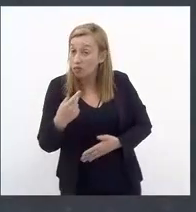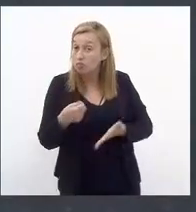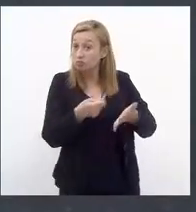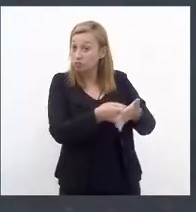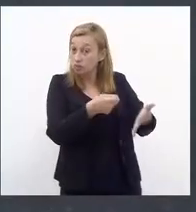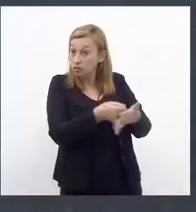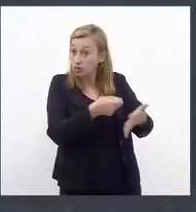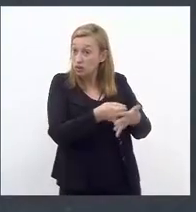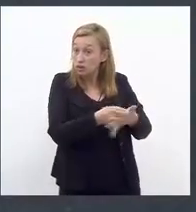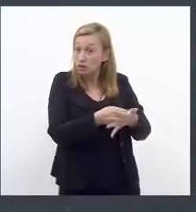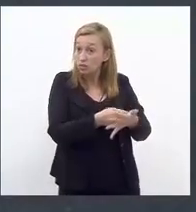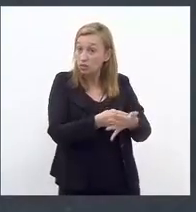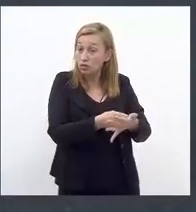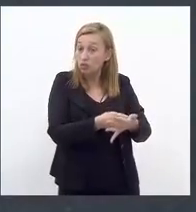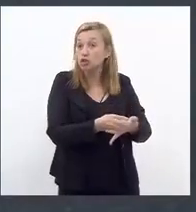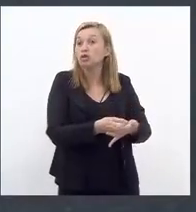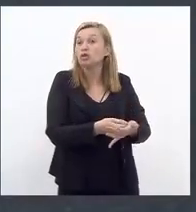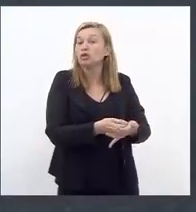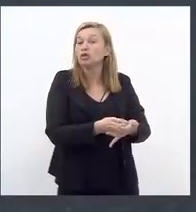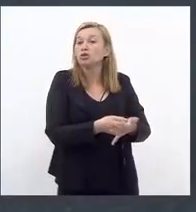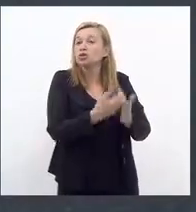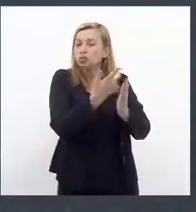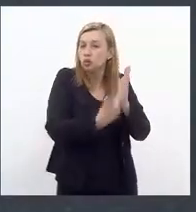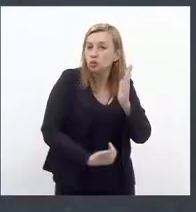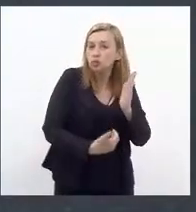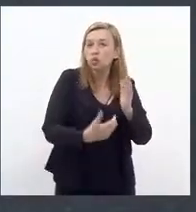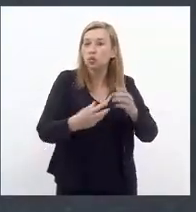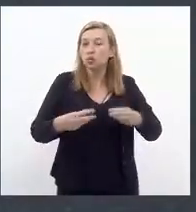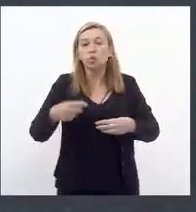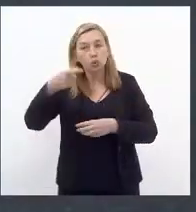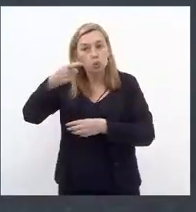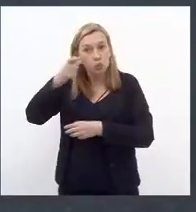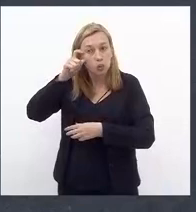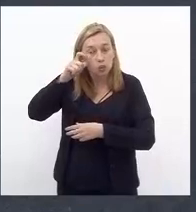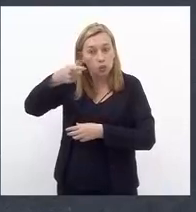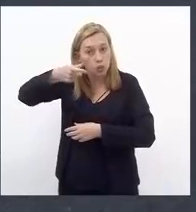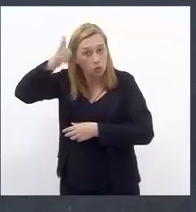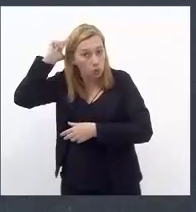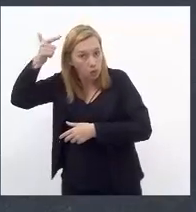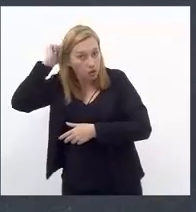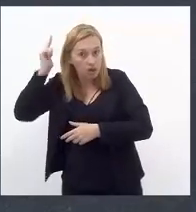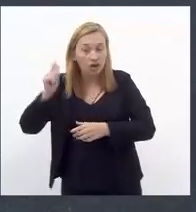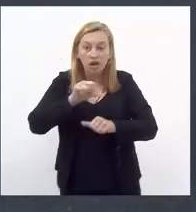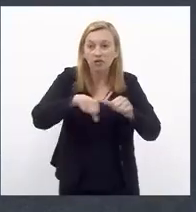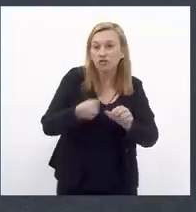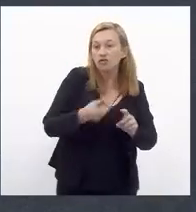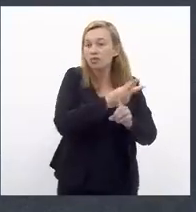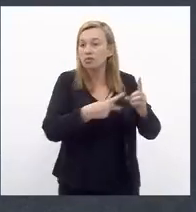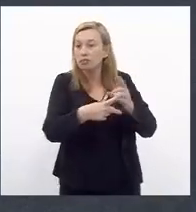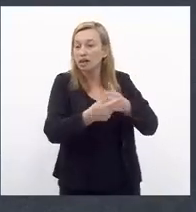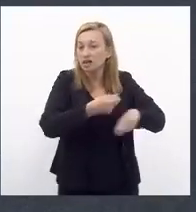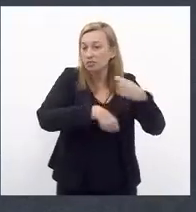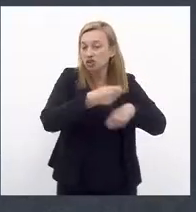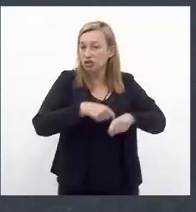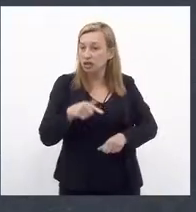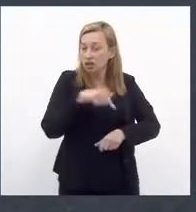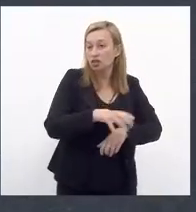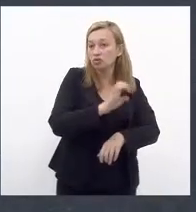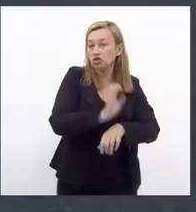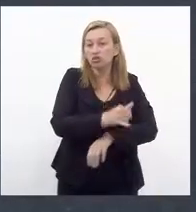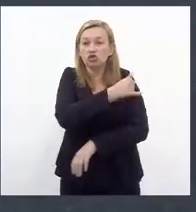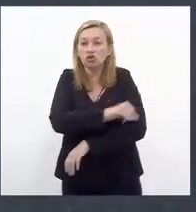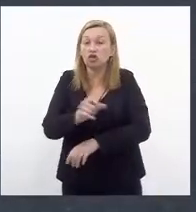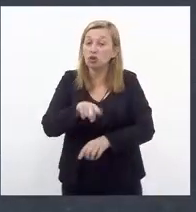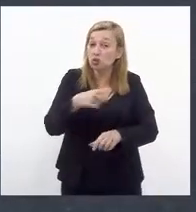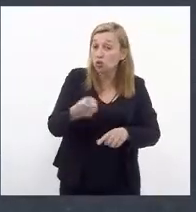de imposição de uma agenda de Paulo Guedes de reforma administrativa aqui no estado do Rio de Janeiro nós vamos